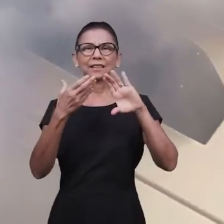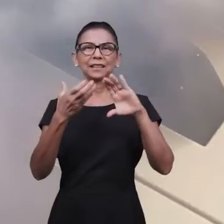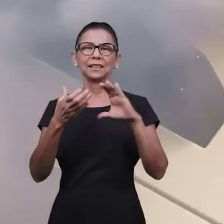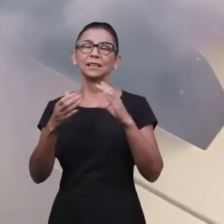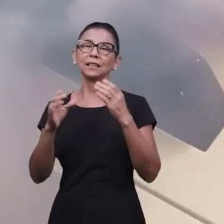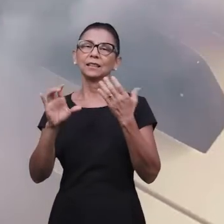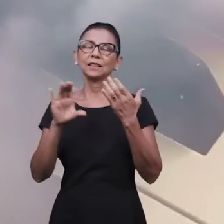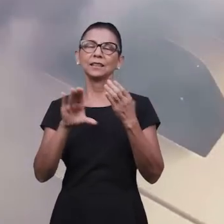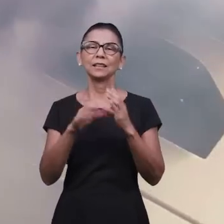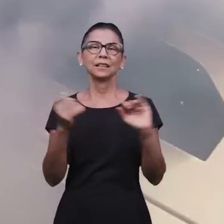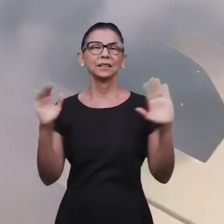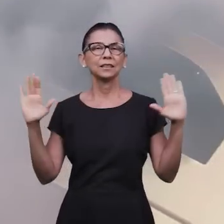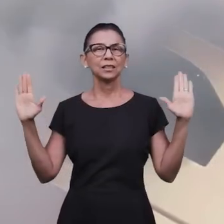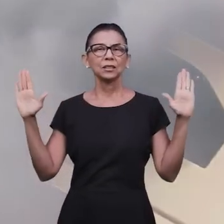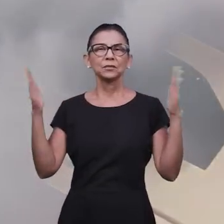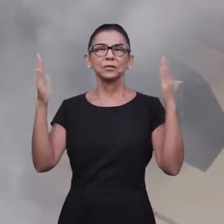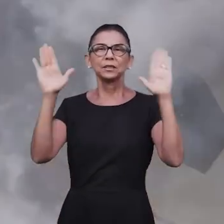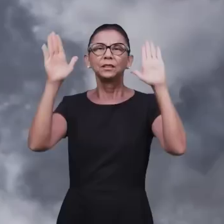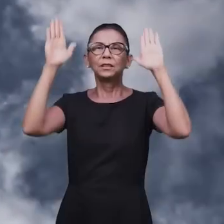anjos